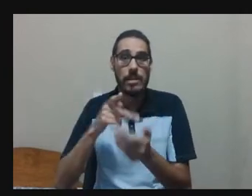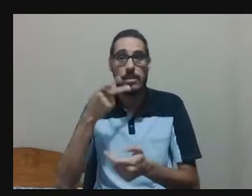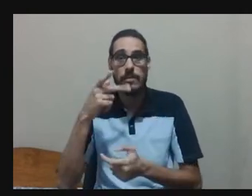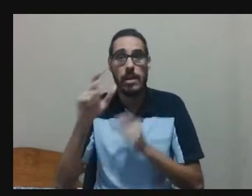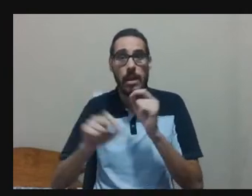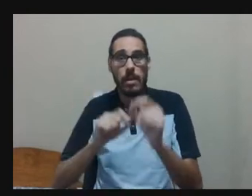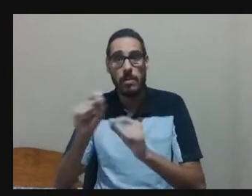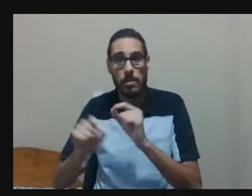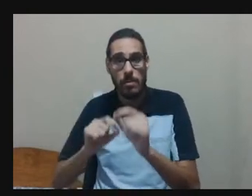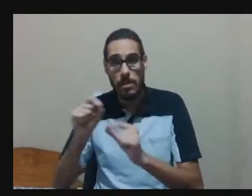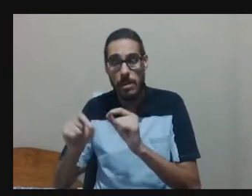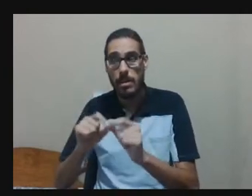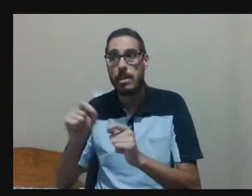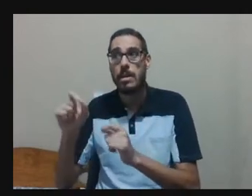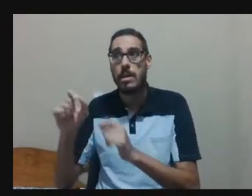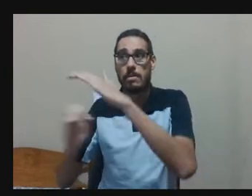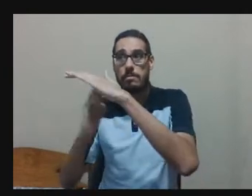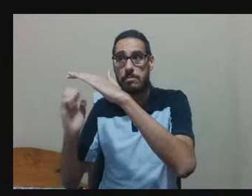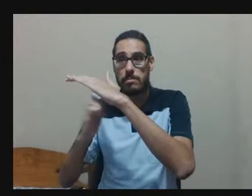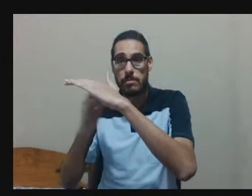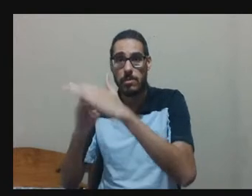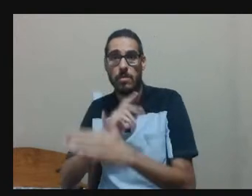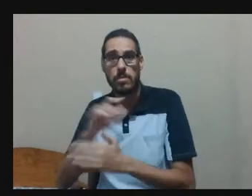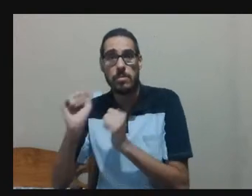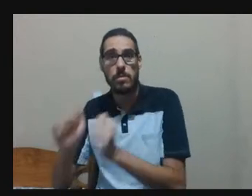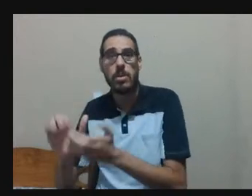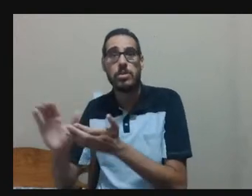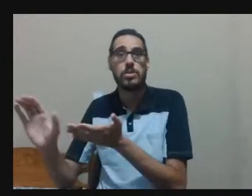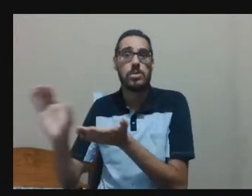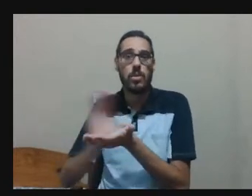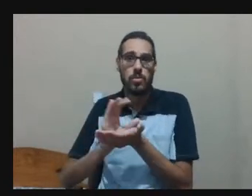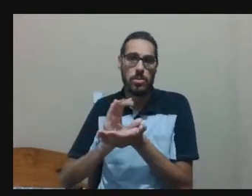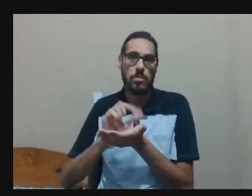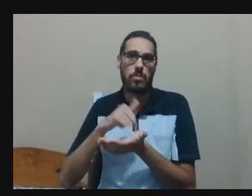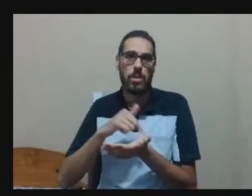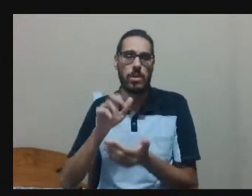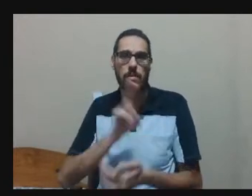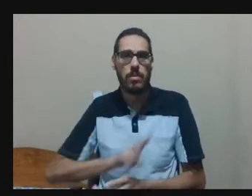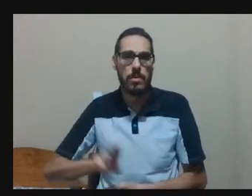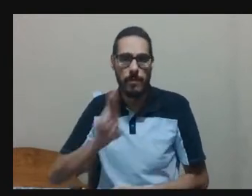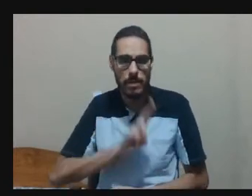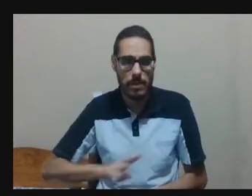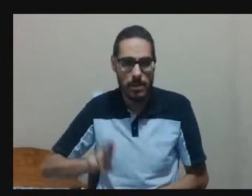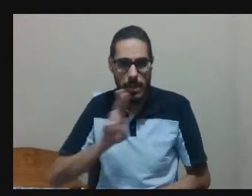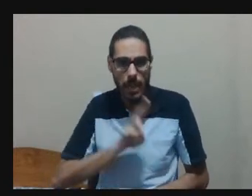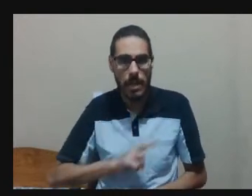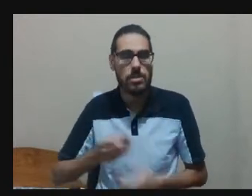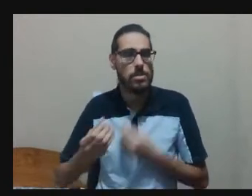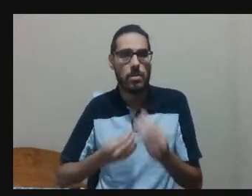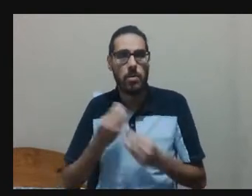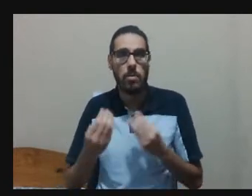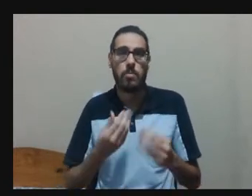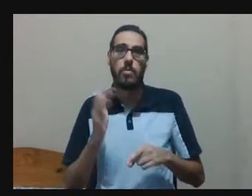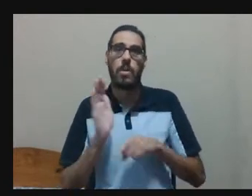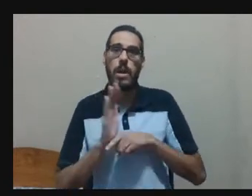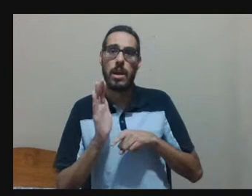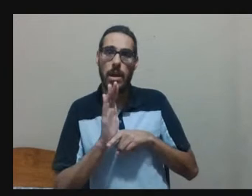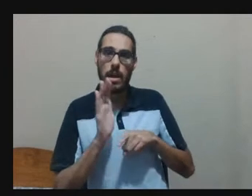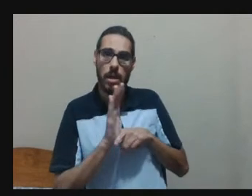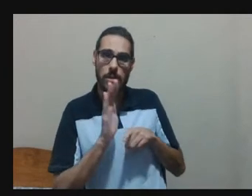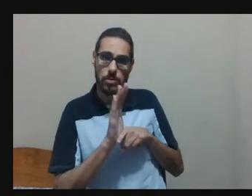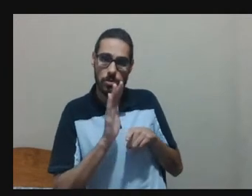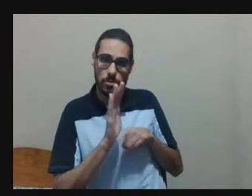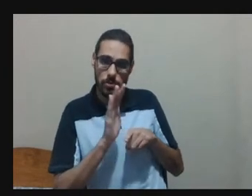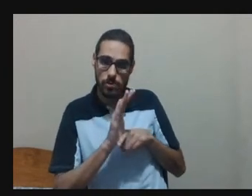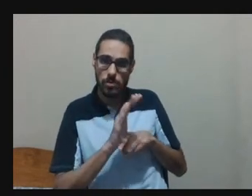pode vir a contribuir com a universidade, no sentido de ajudar, no que